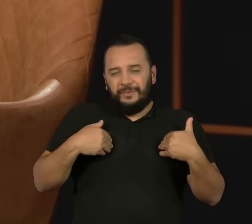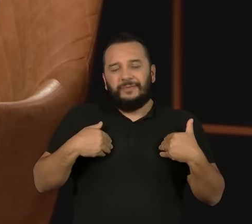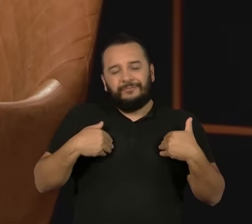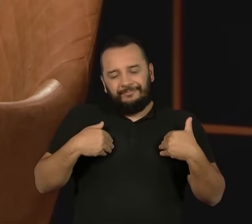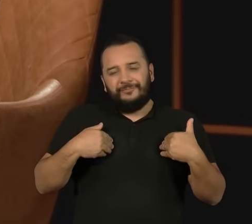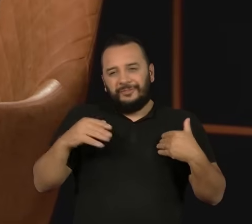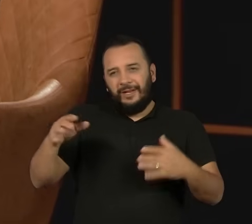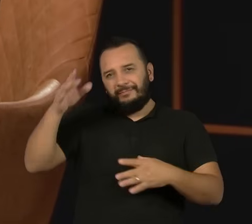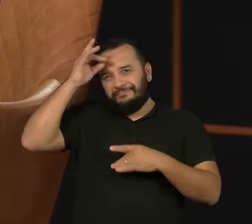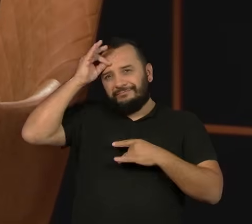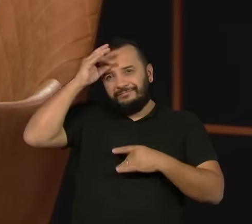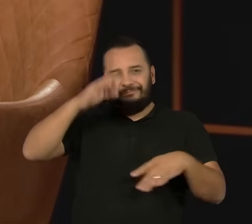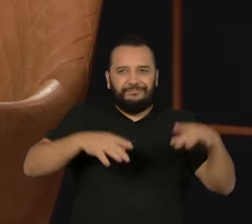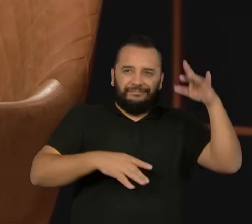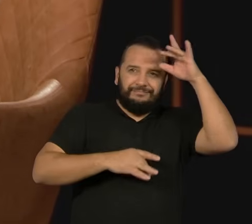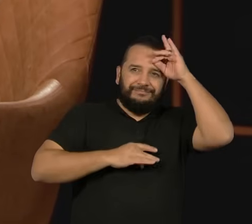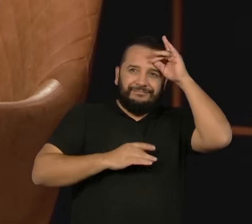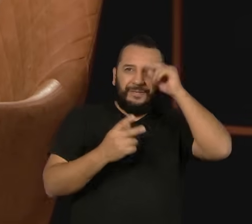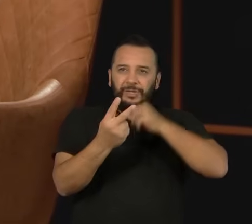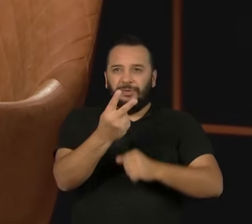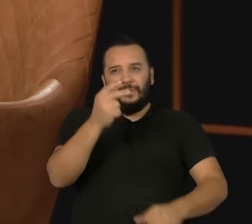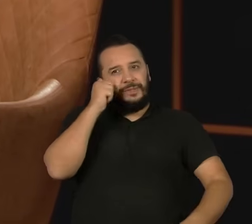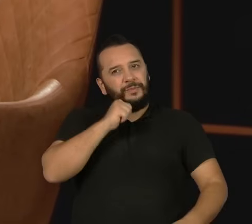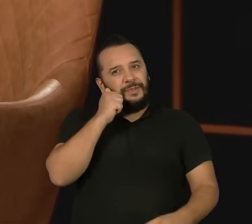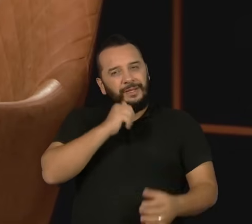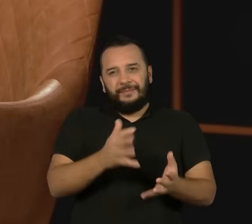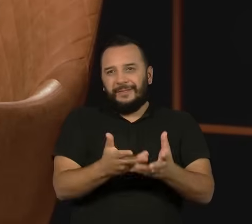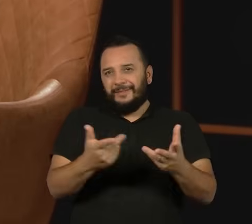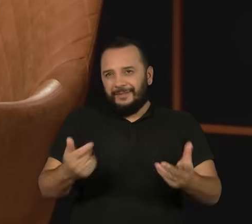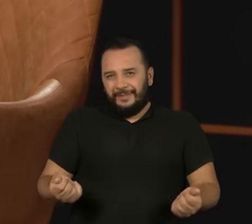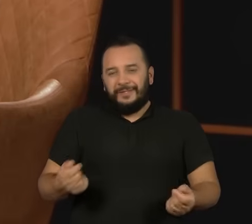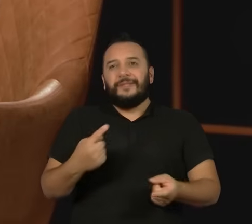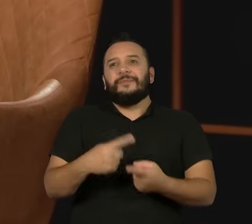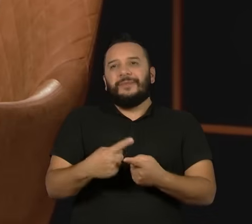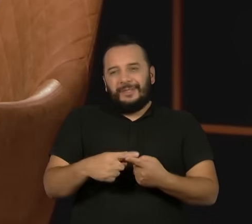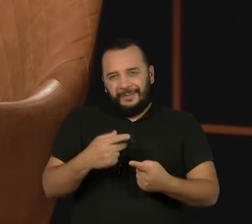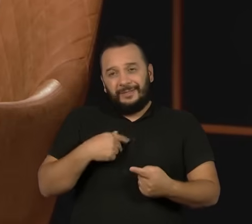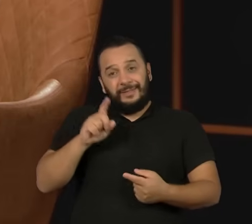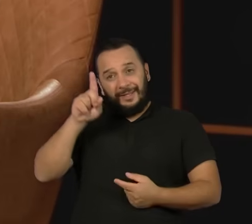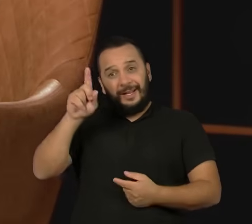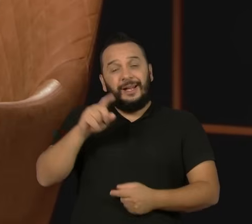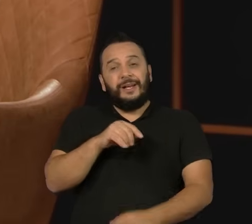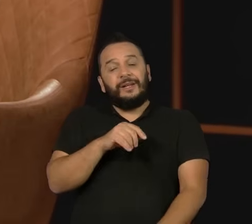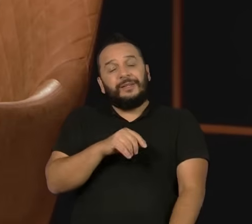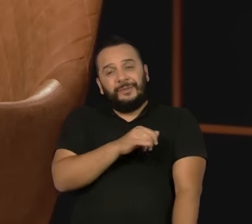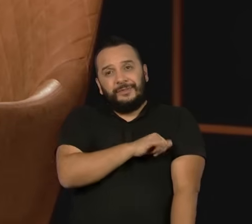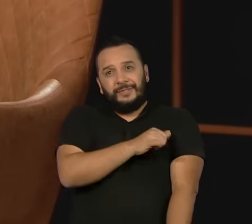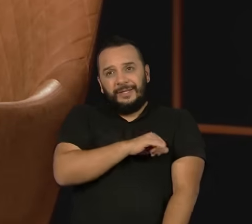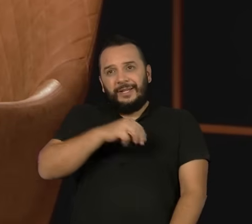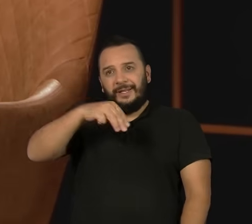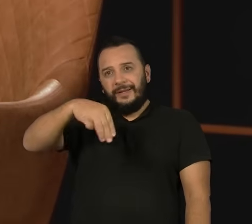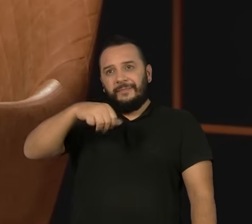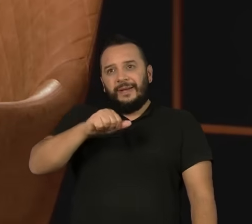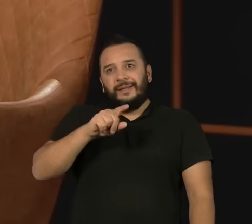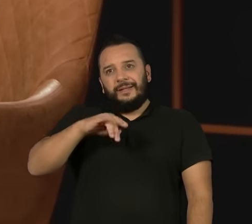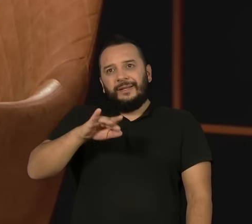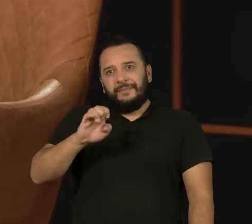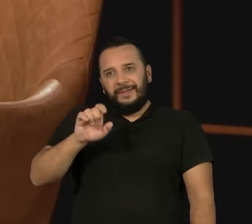mulheres extraordinárias e por isso mesmo eu também vou levar para o Rio a Madame Blavatsky quando a gente estrear lá. Vou fazer às